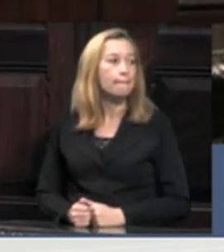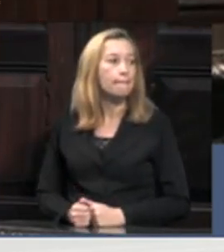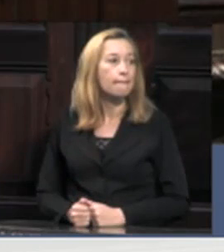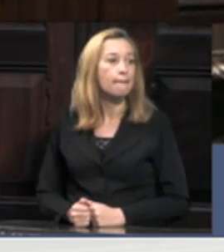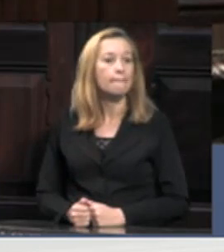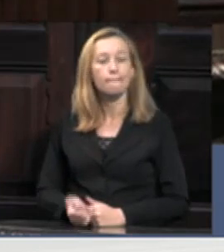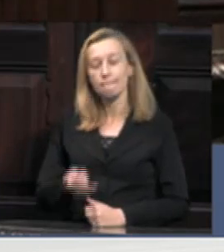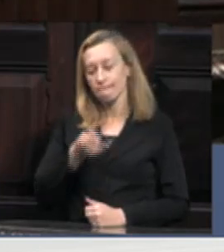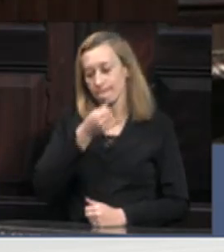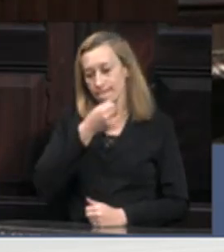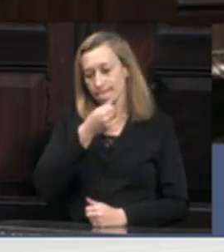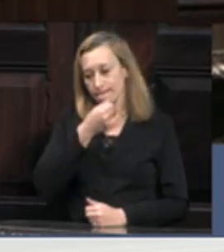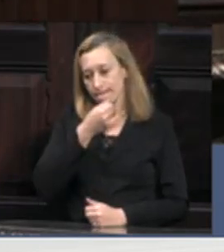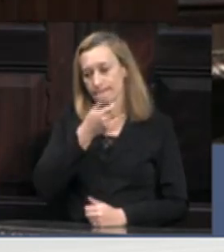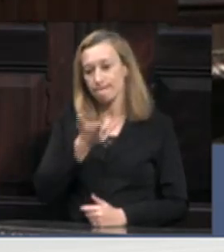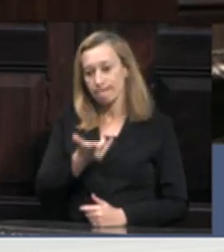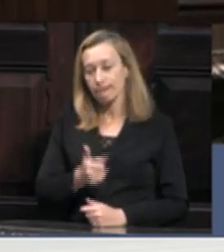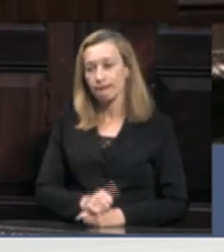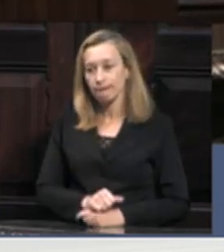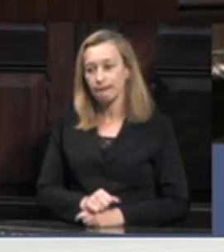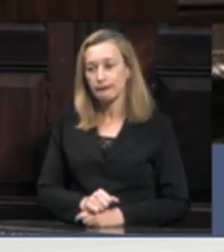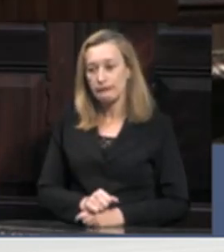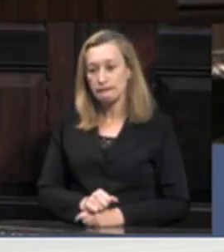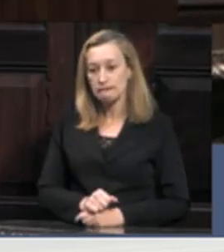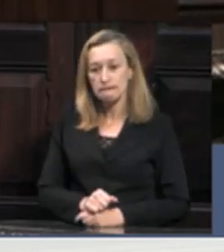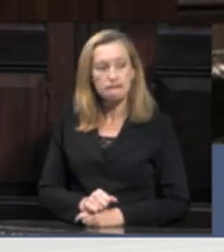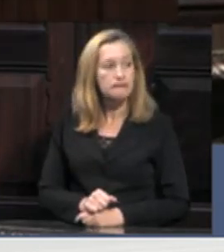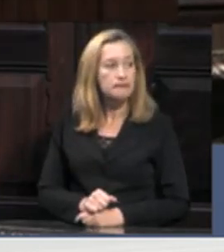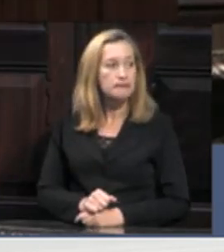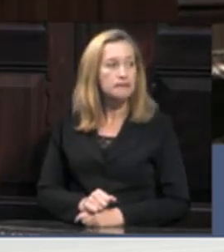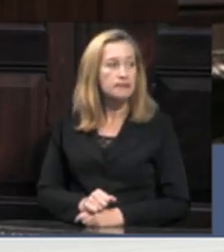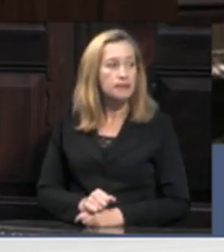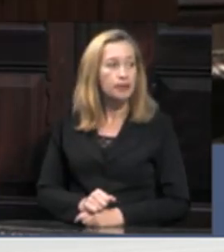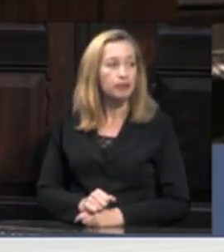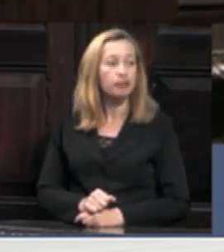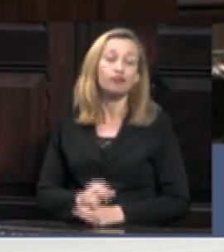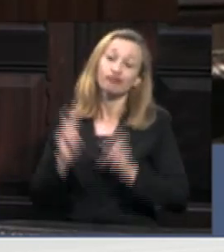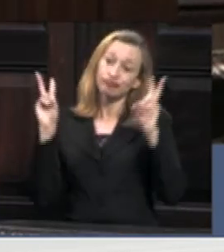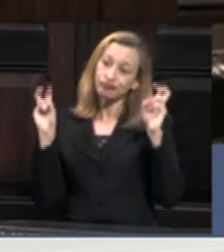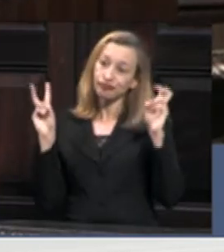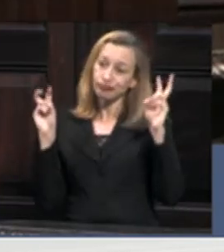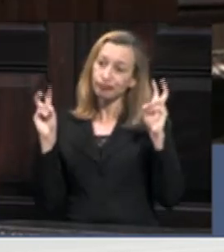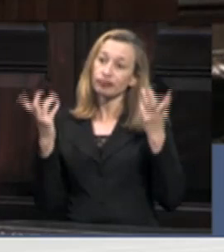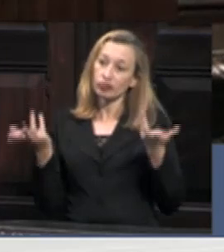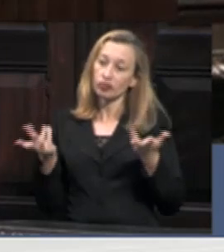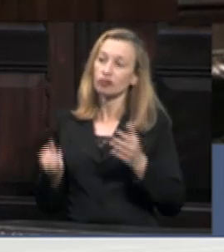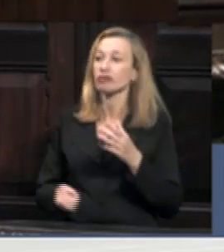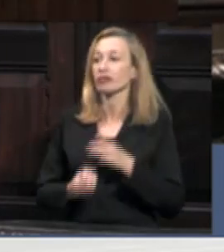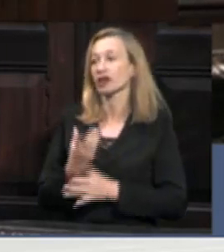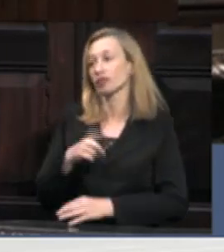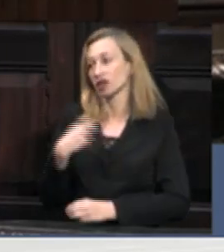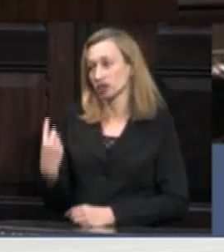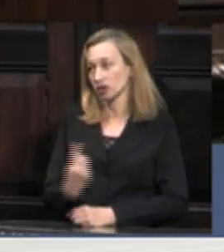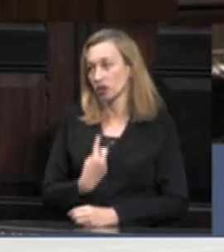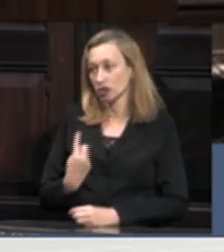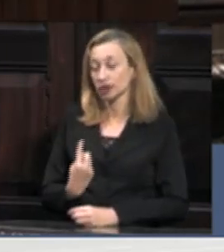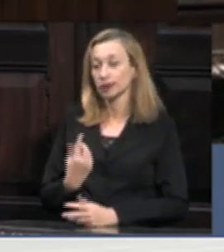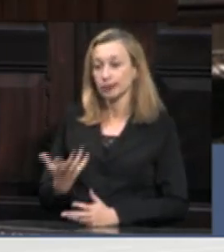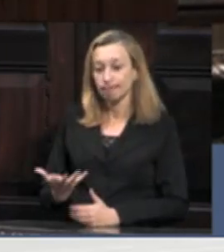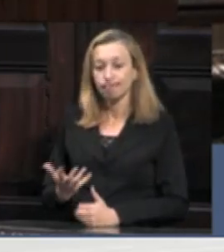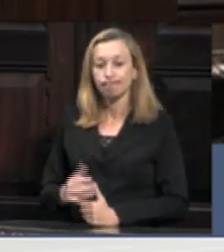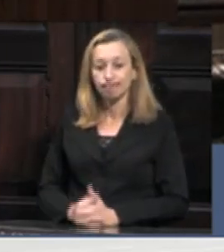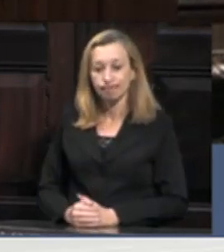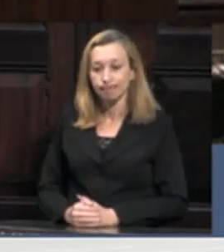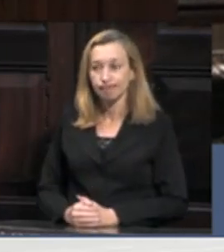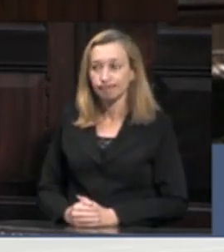lamentando profundamente, infelizmente, esta situação que é criada para nós aqui na Assembleia